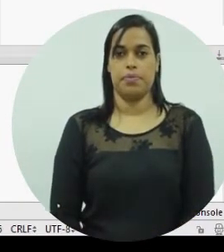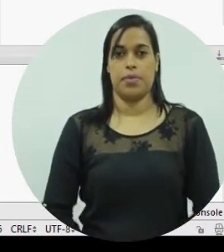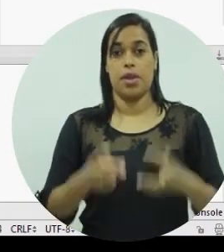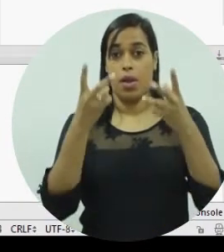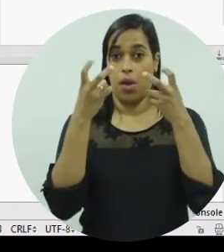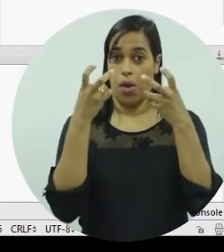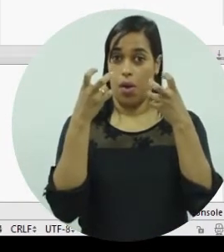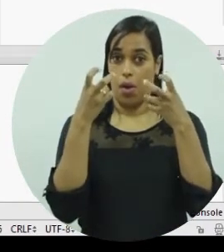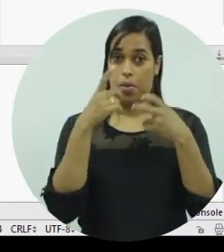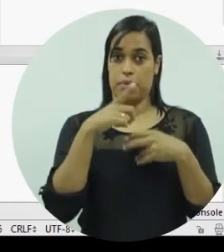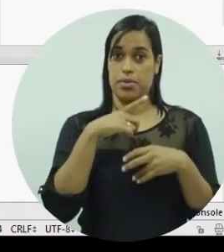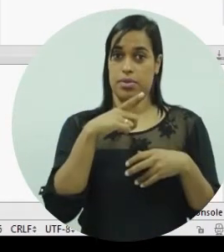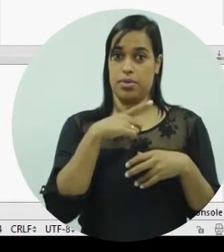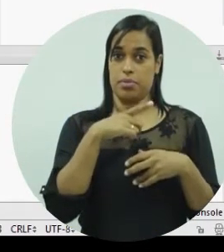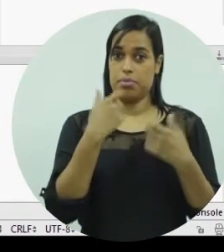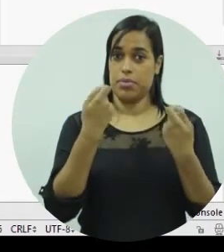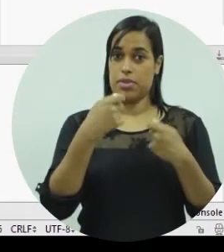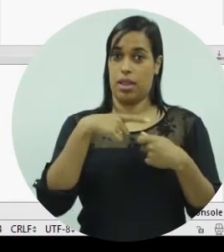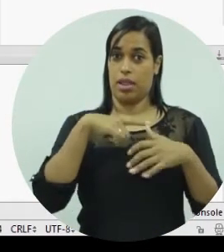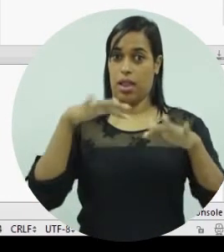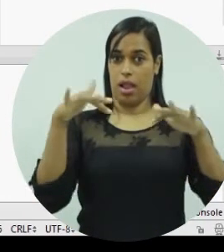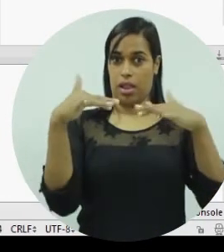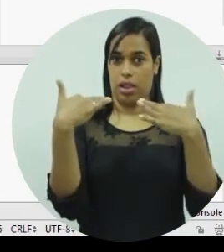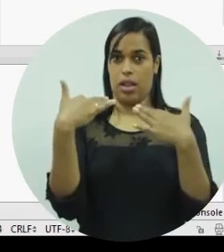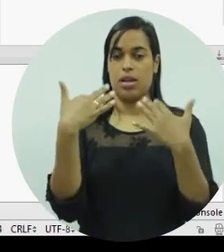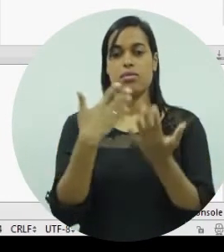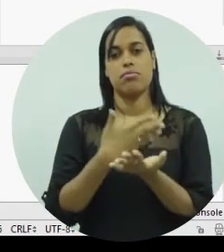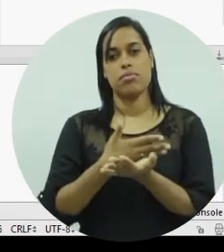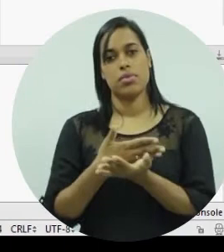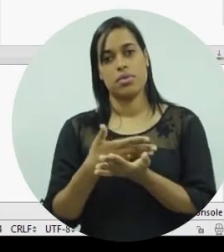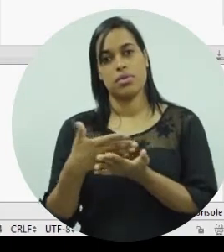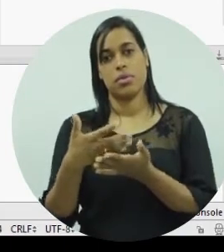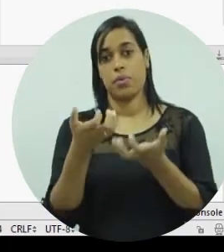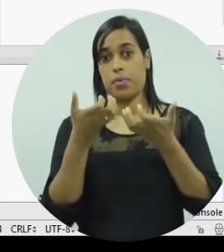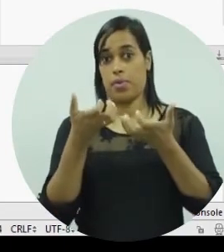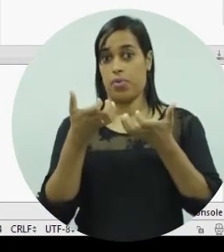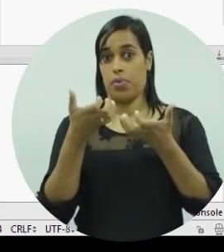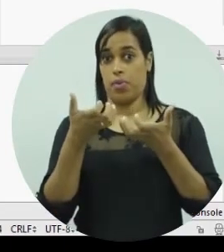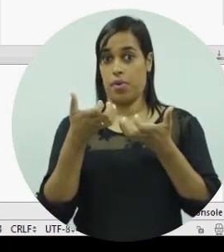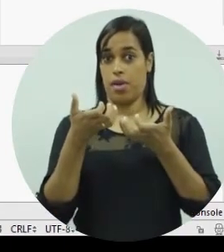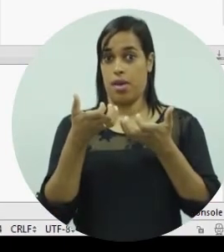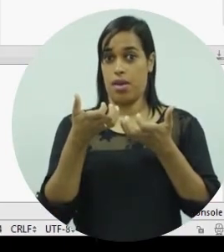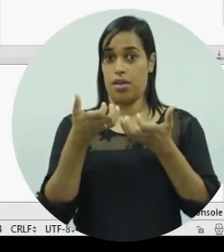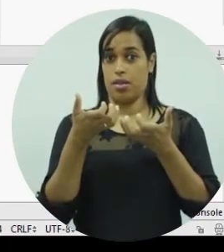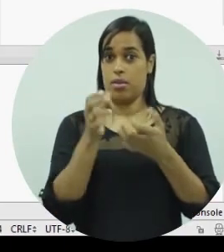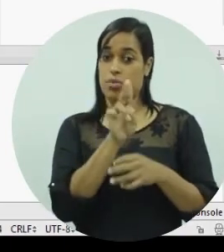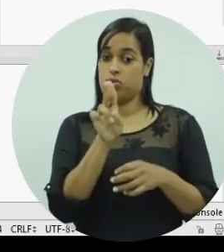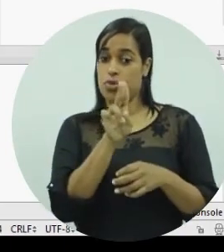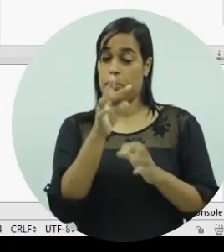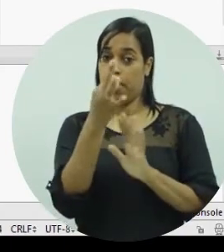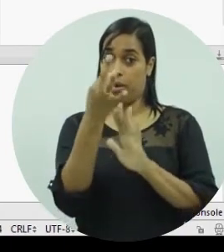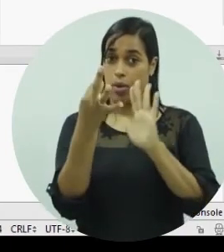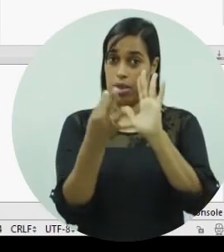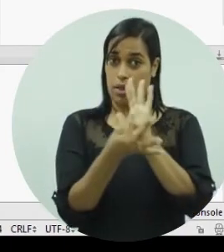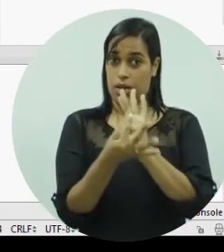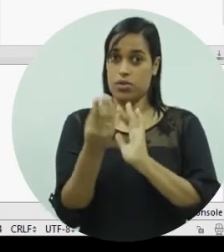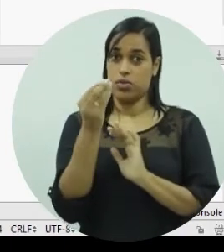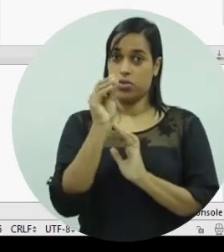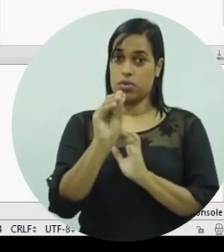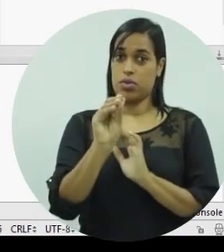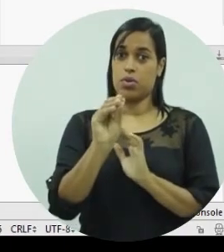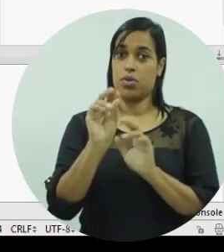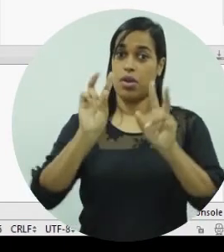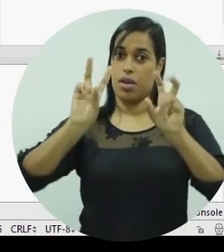Observe e tenha muita atenção que quando queremos denominar um texto, a gente coloca